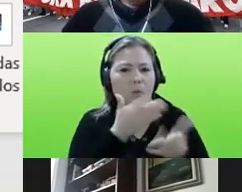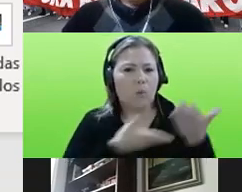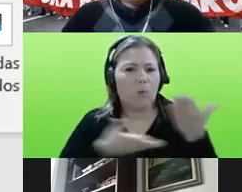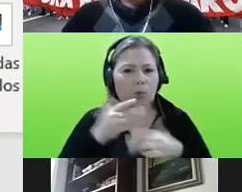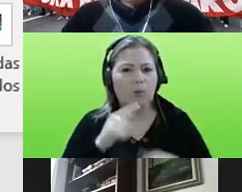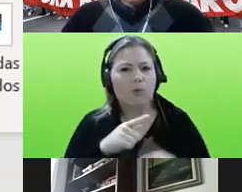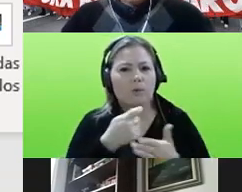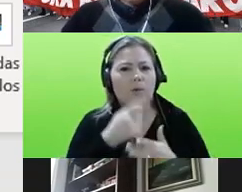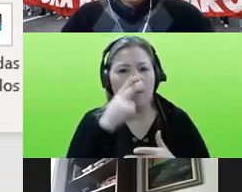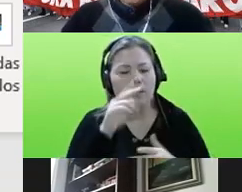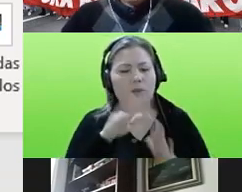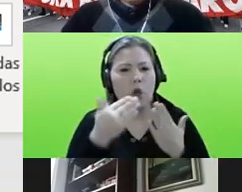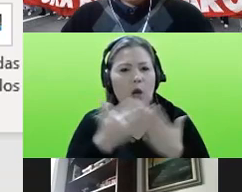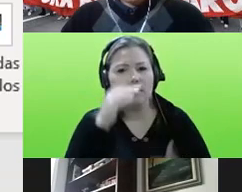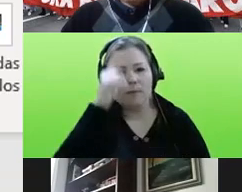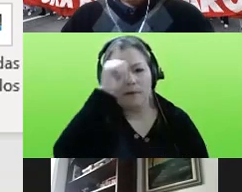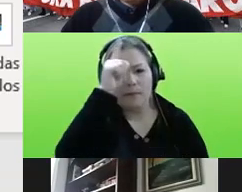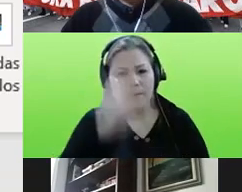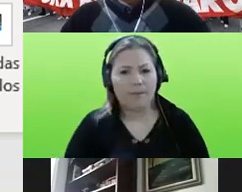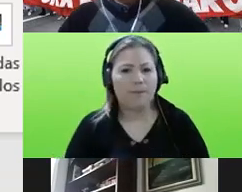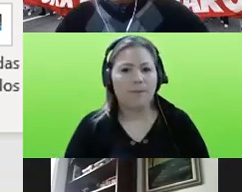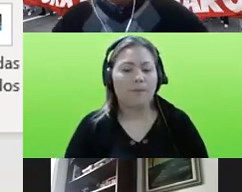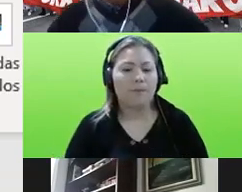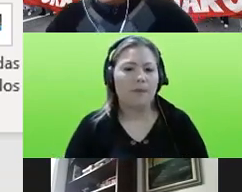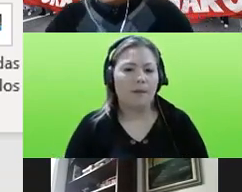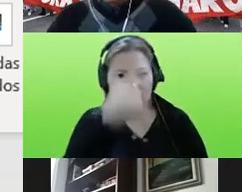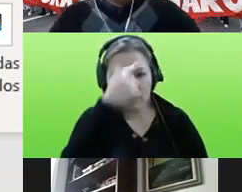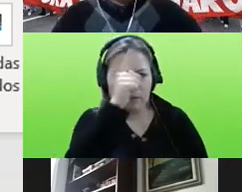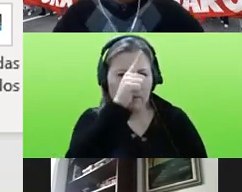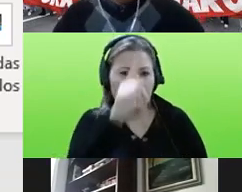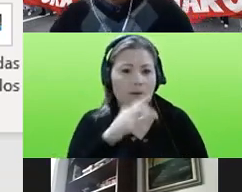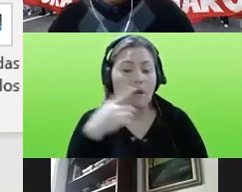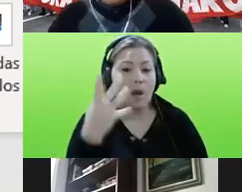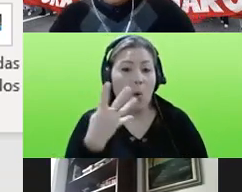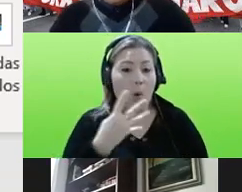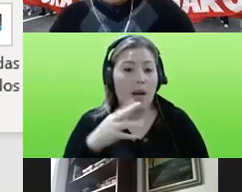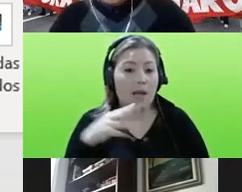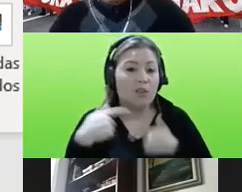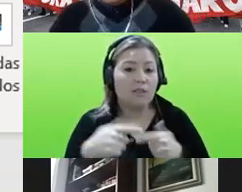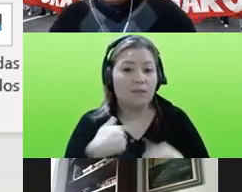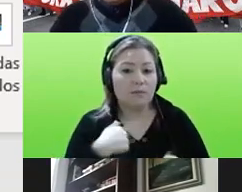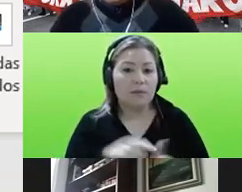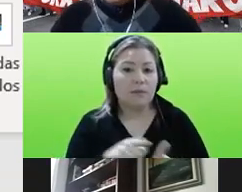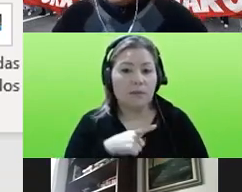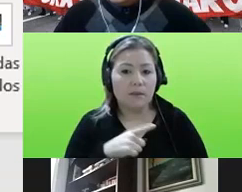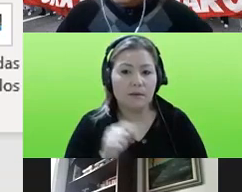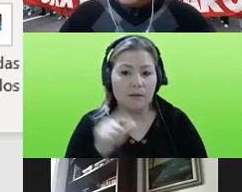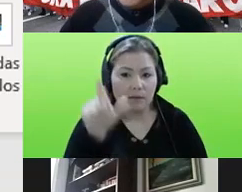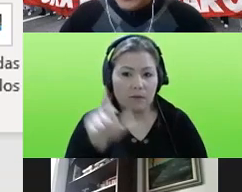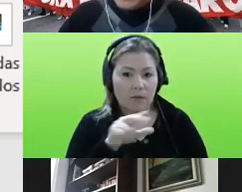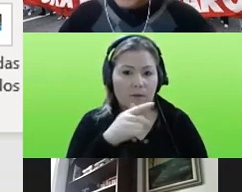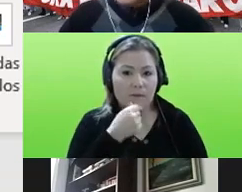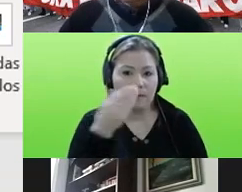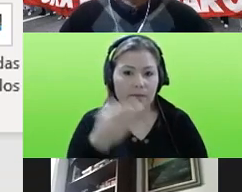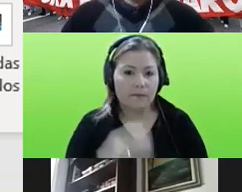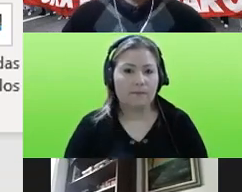de Frankfurt. Na nova geração, que seria a quarta geração, nós temos Rainer Forst e Martin